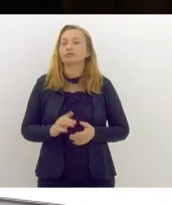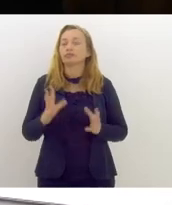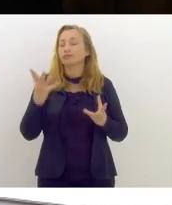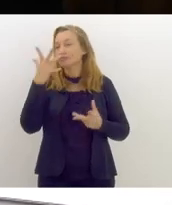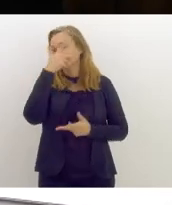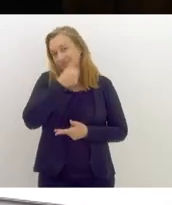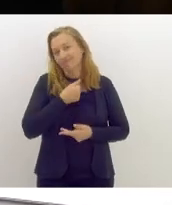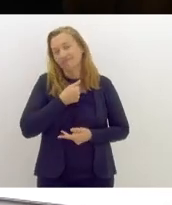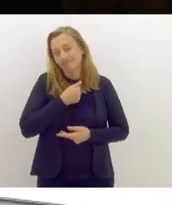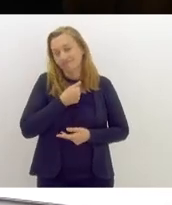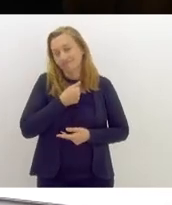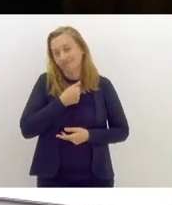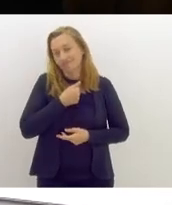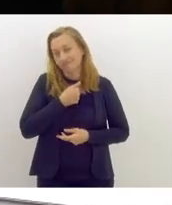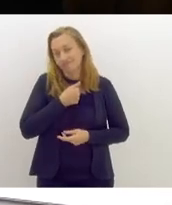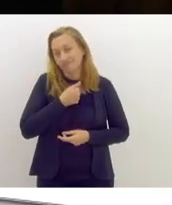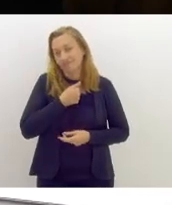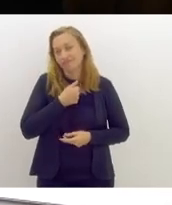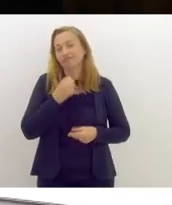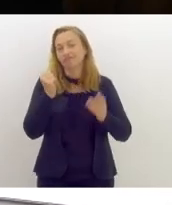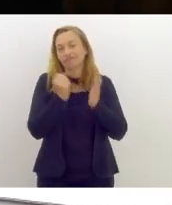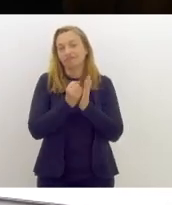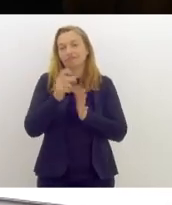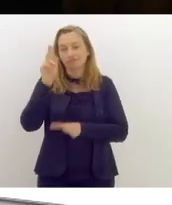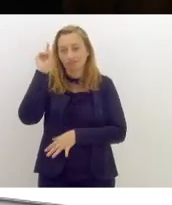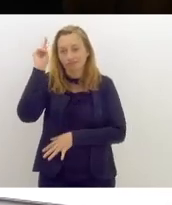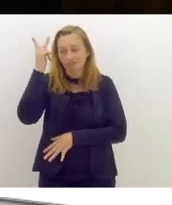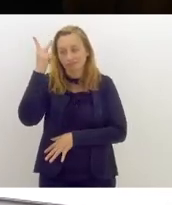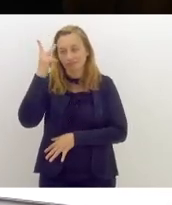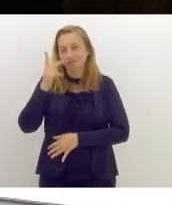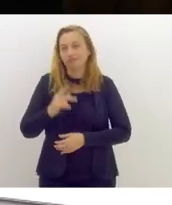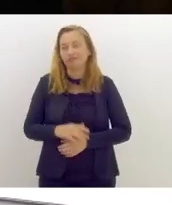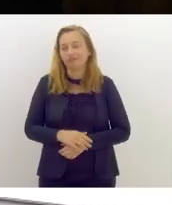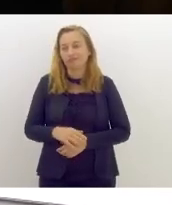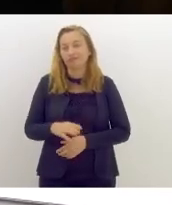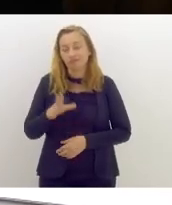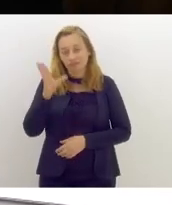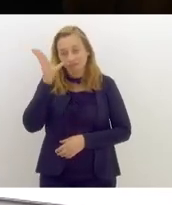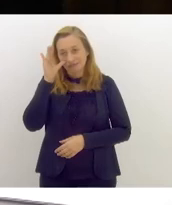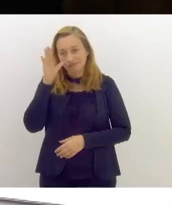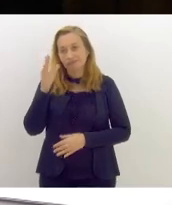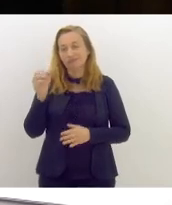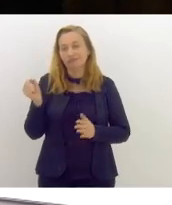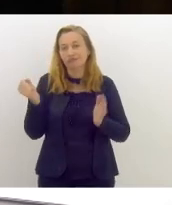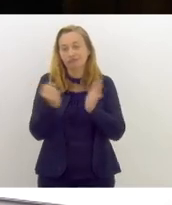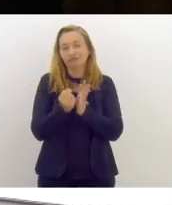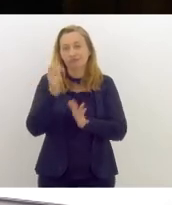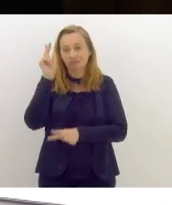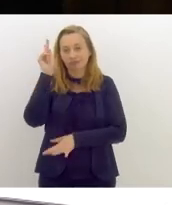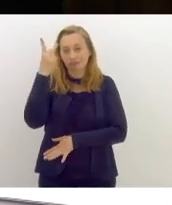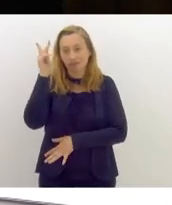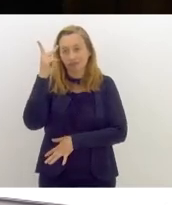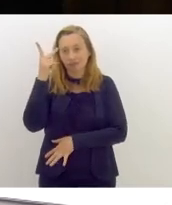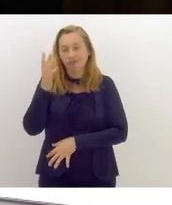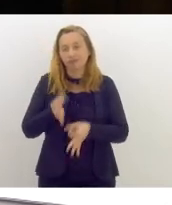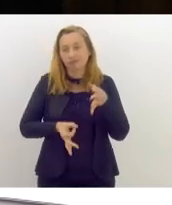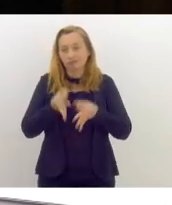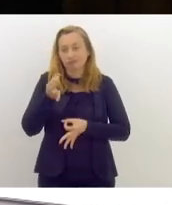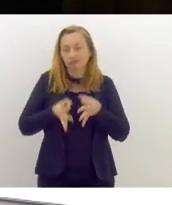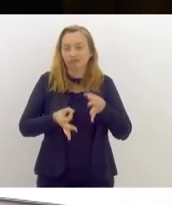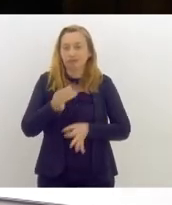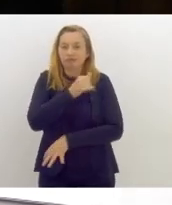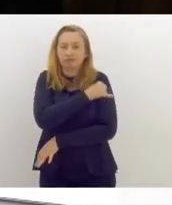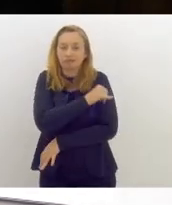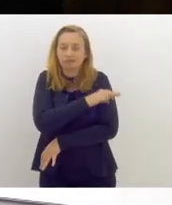lindíssimo tombado pelo Patrimônio Histórico que vai ficar muito interessante vai marcar a história do Judiciário do Rio de Janeiro